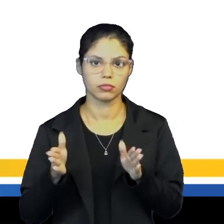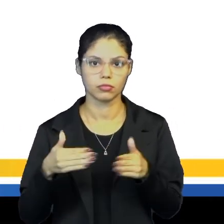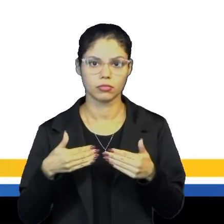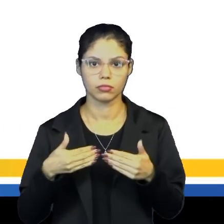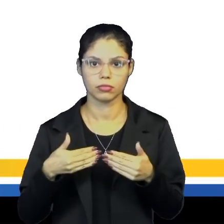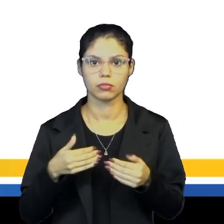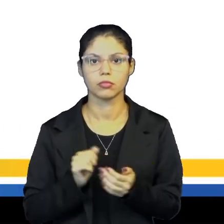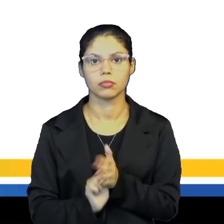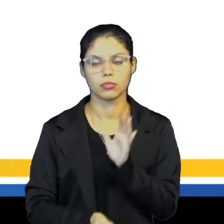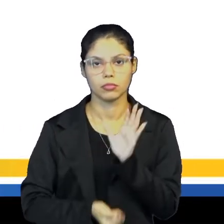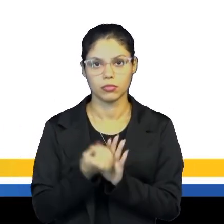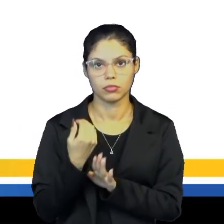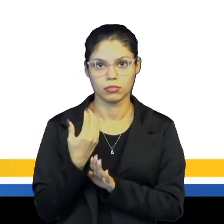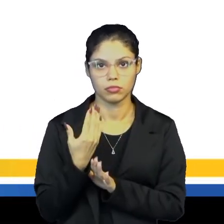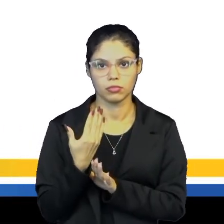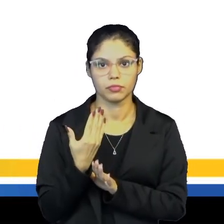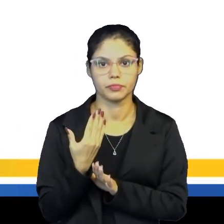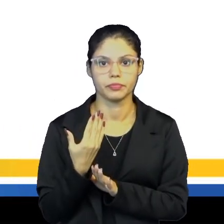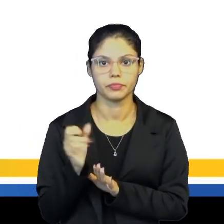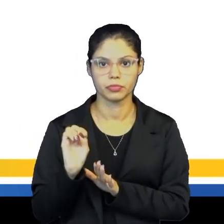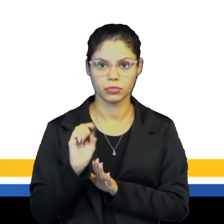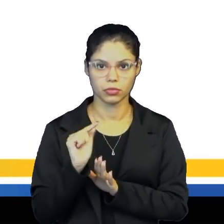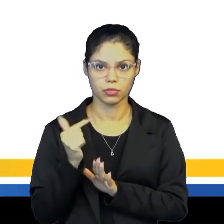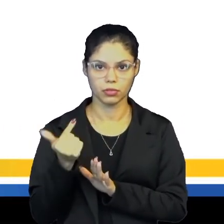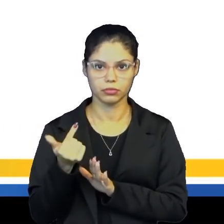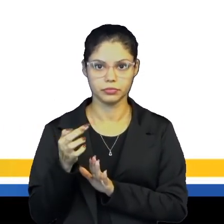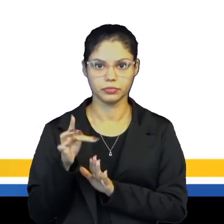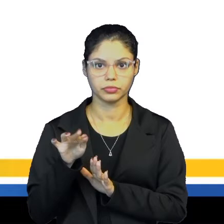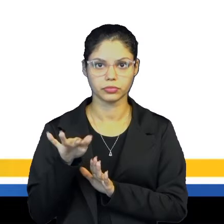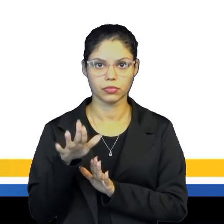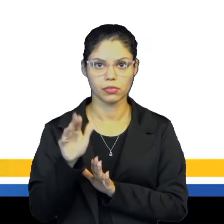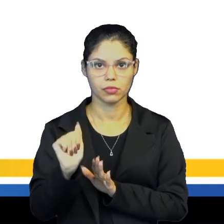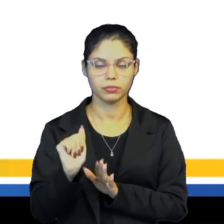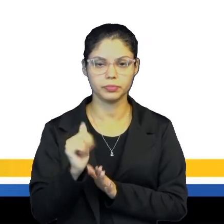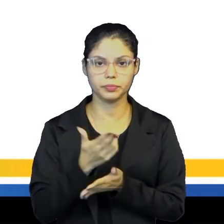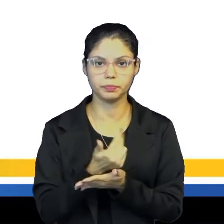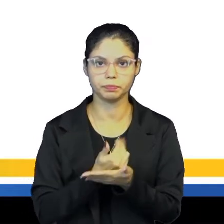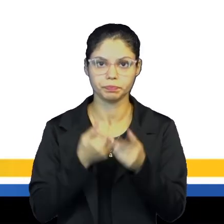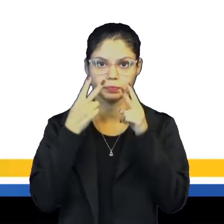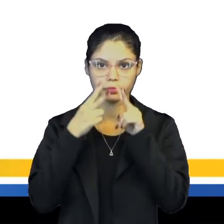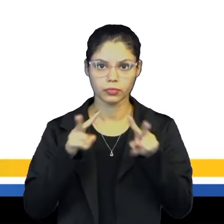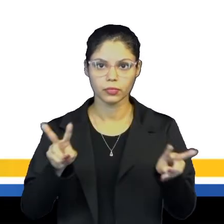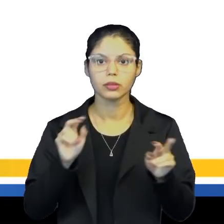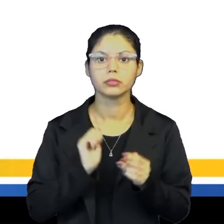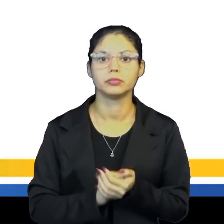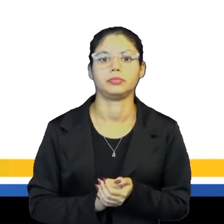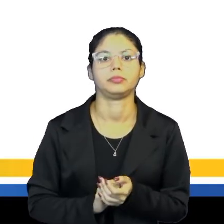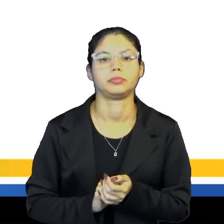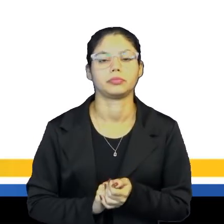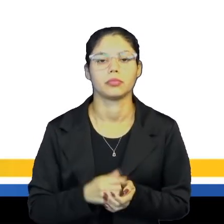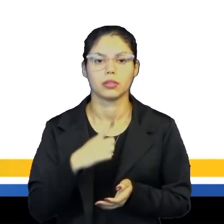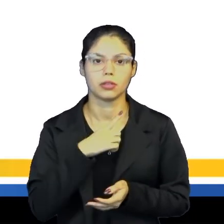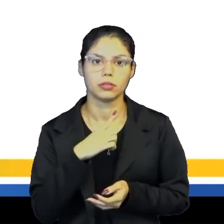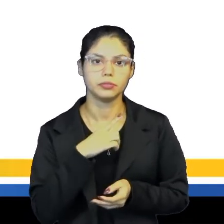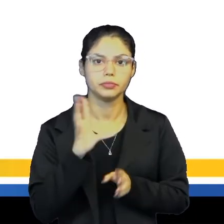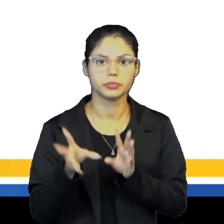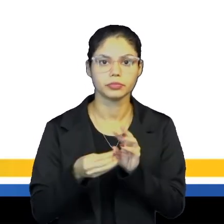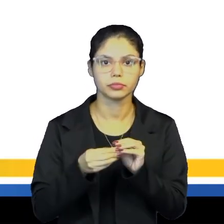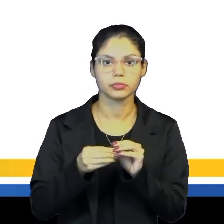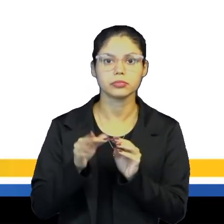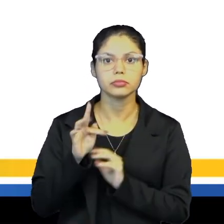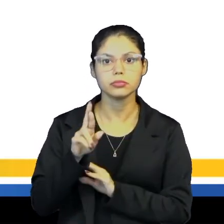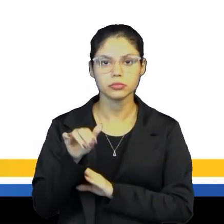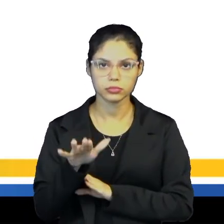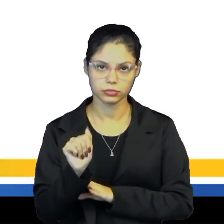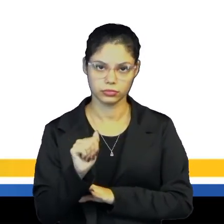fecha dá origem a uma forma, né? Na linguagem das artes visuais, a linha articula a complexidade da forma. Então, é